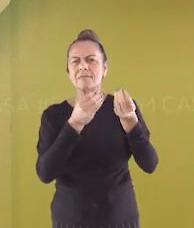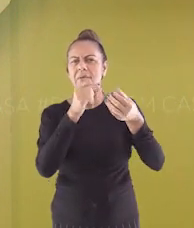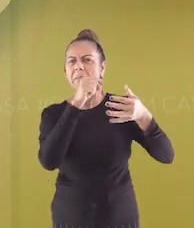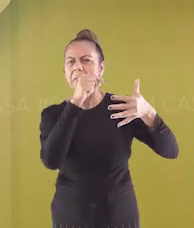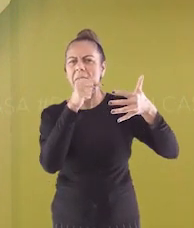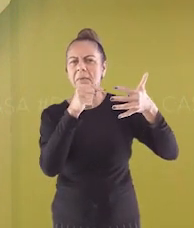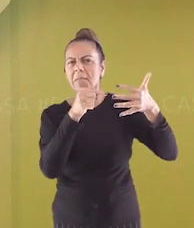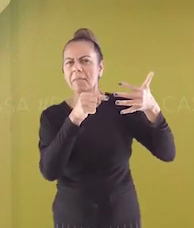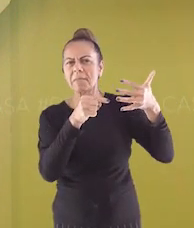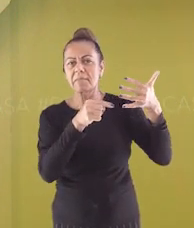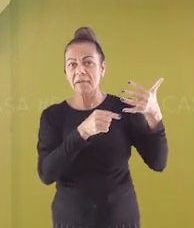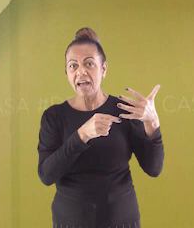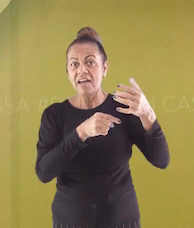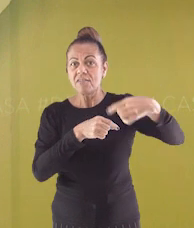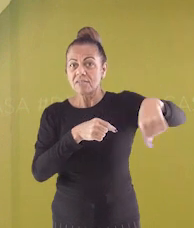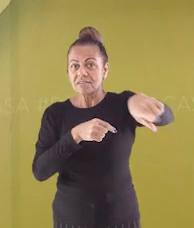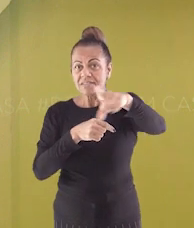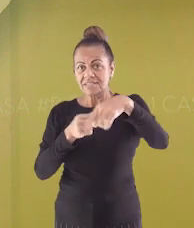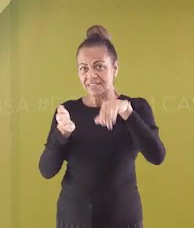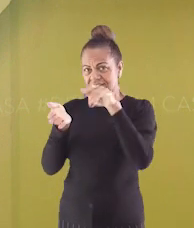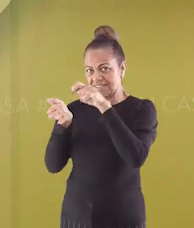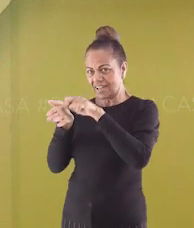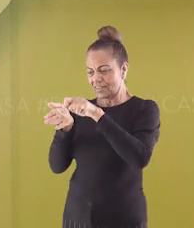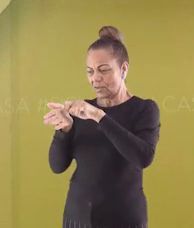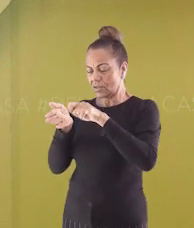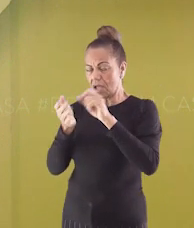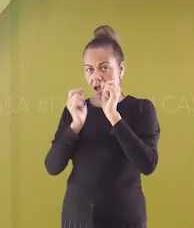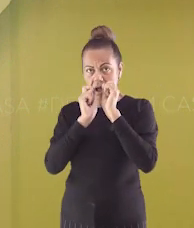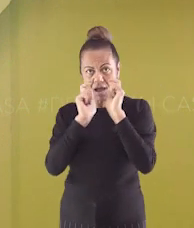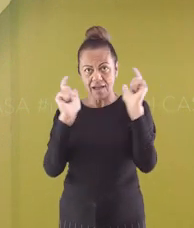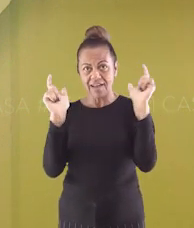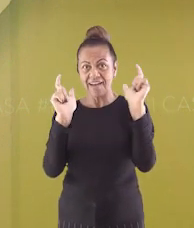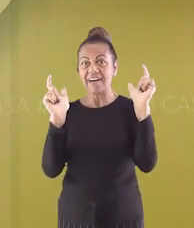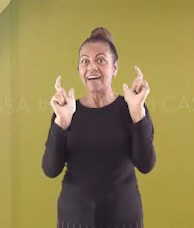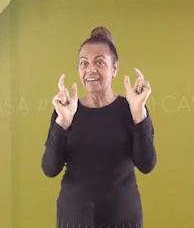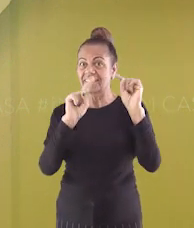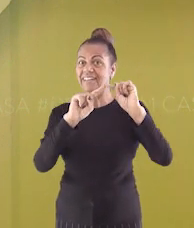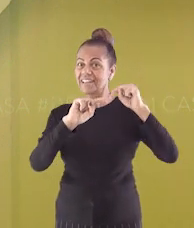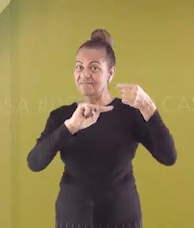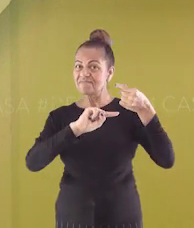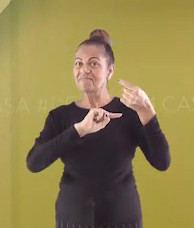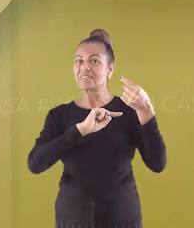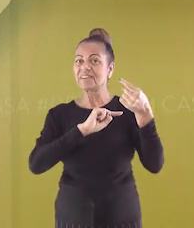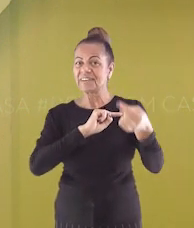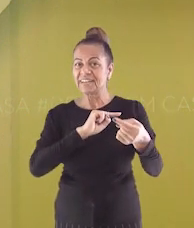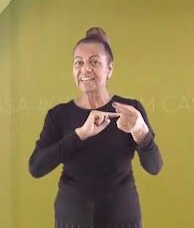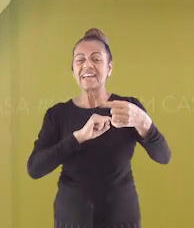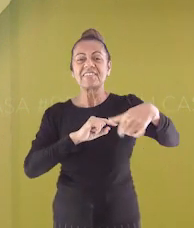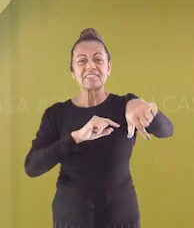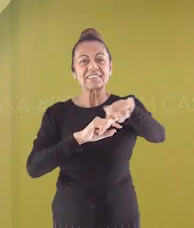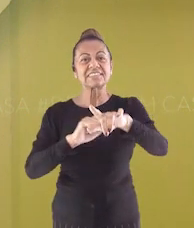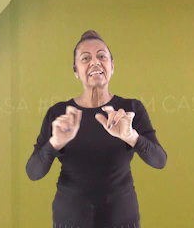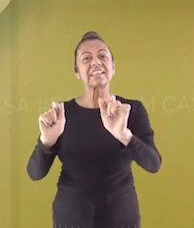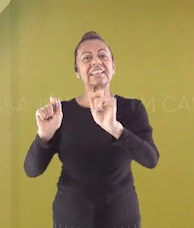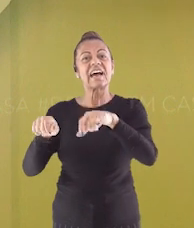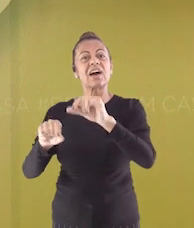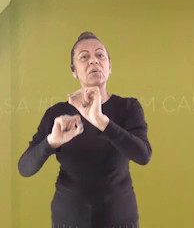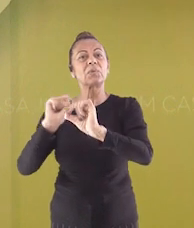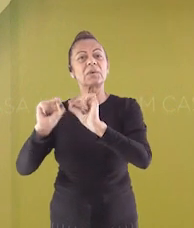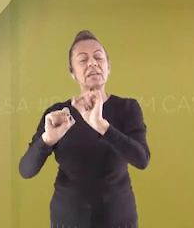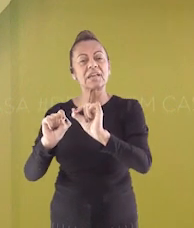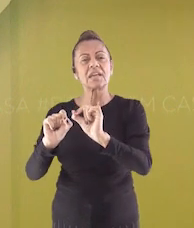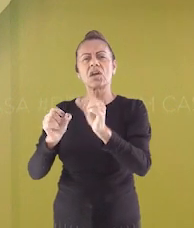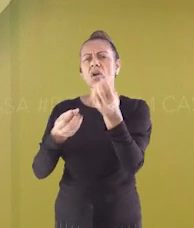ocorrerem. Anote as observações em seu caderno e fique atentos, pois depois você pode enviar